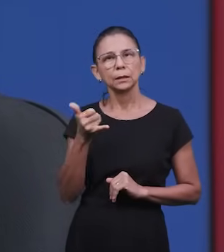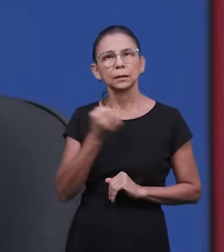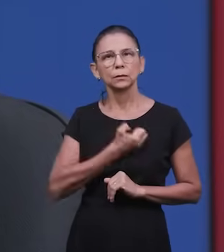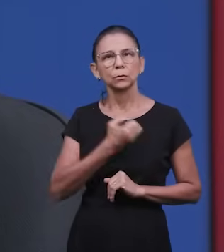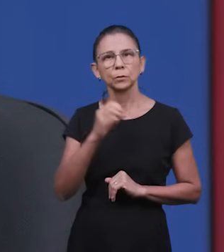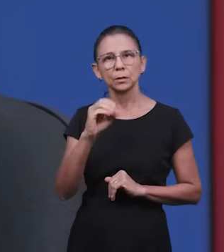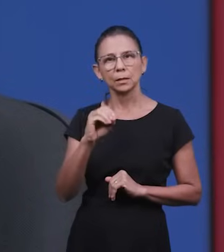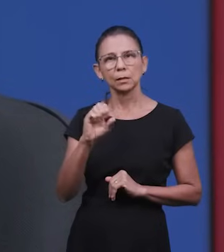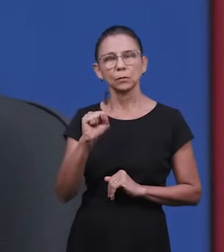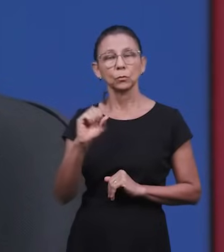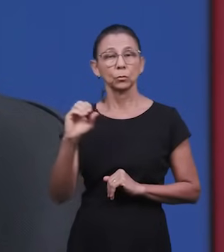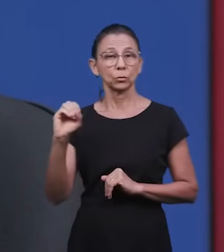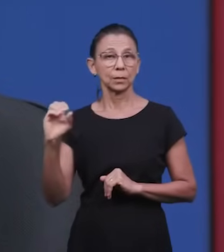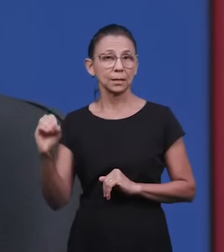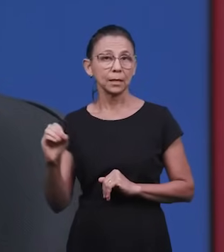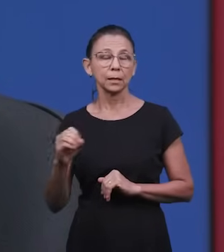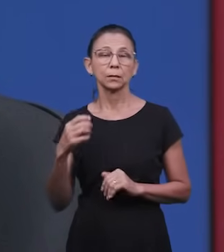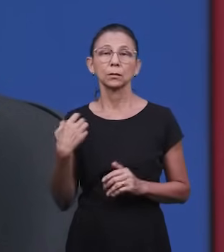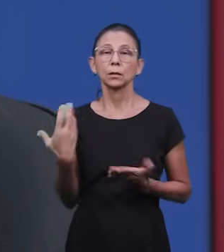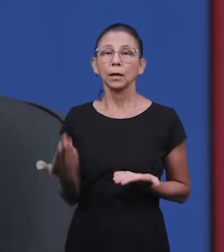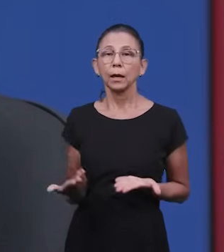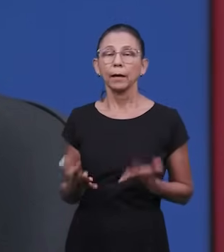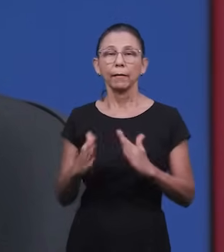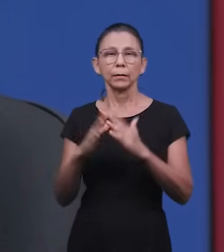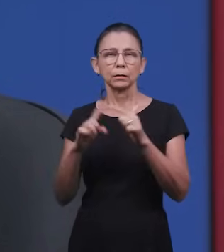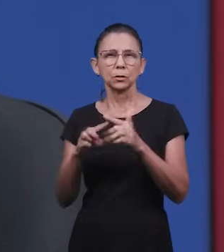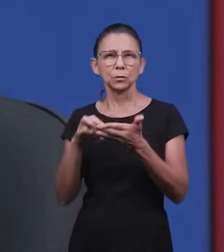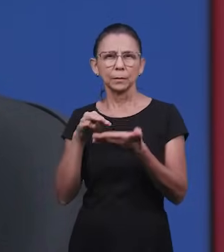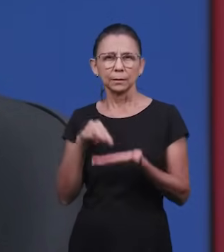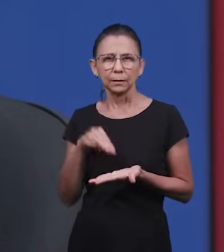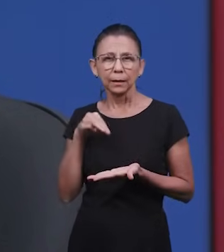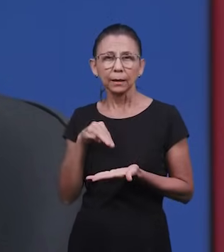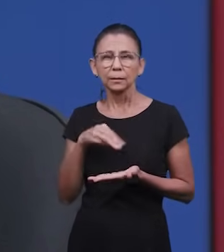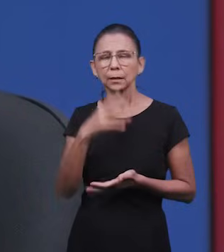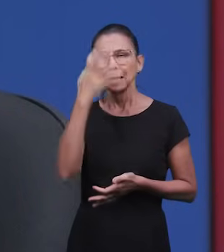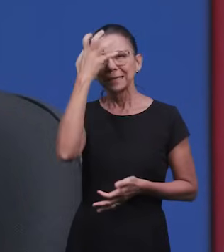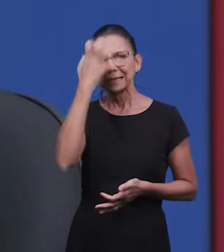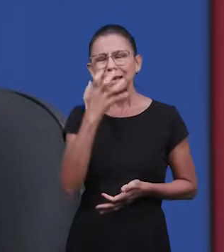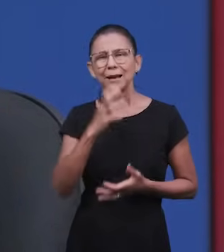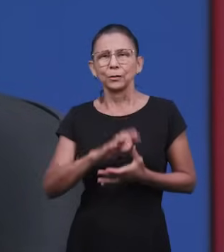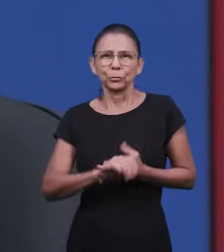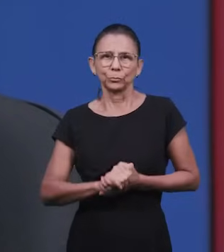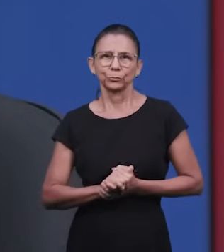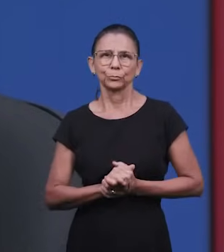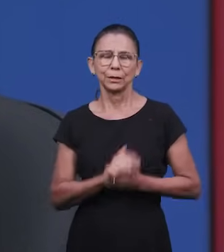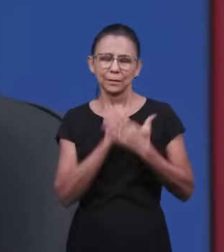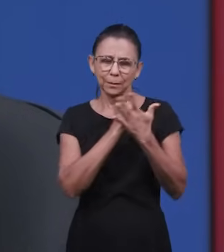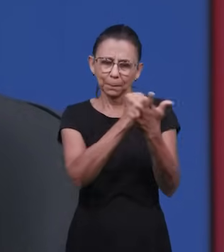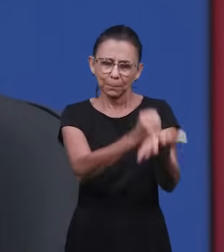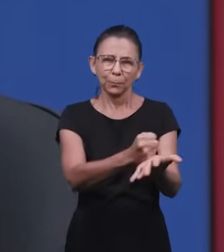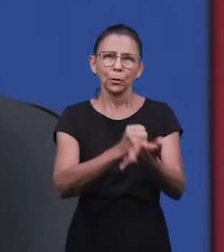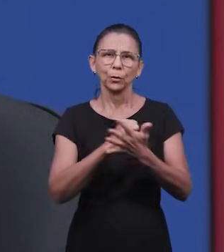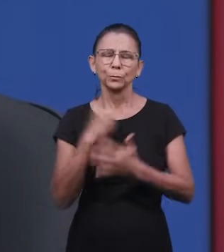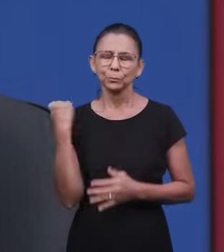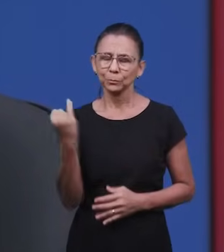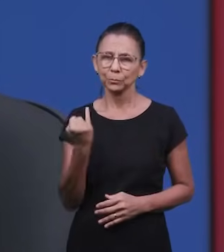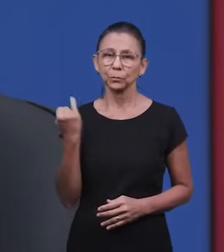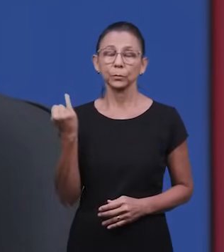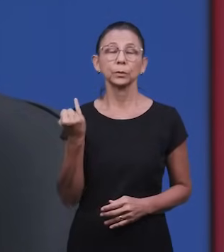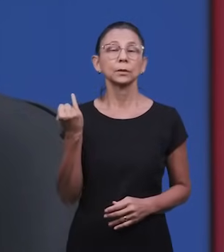a Igreja Cristã Maranata tem dado a esse atendimento e a importância